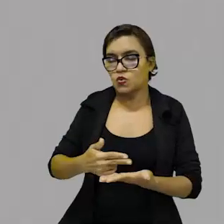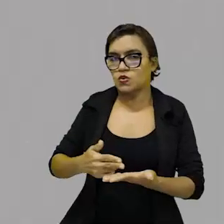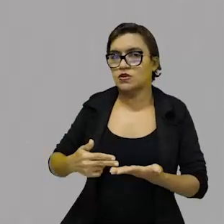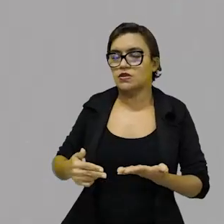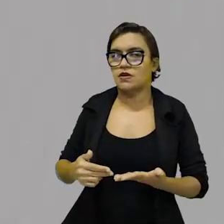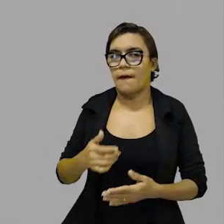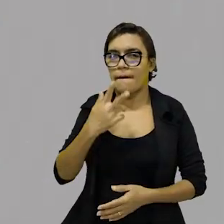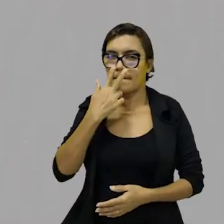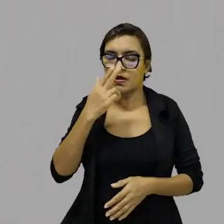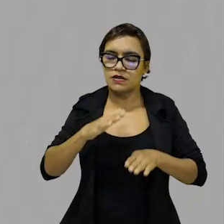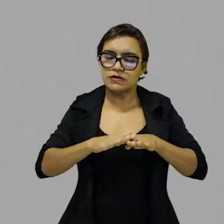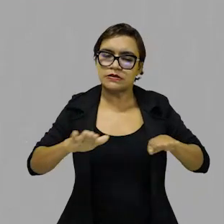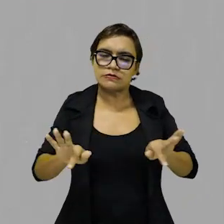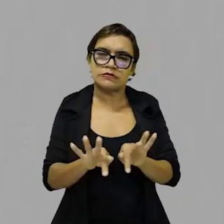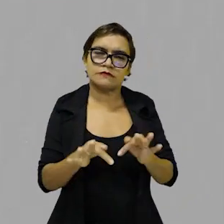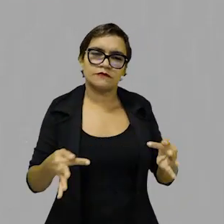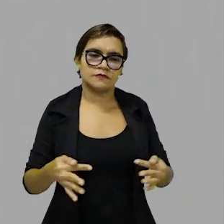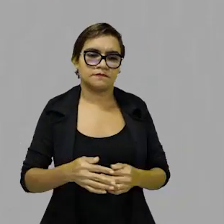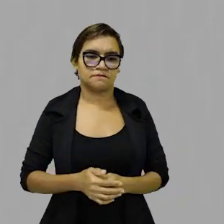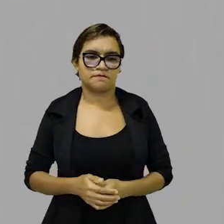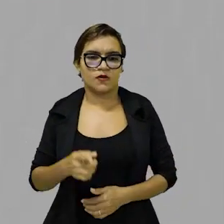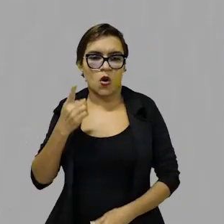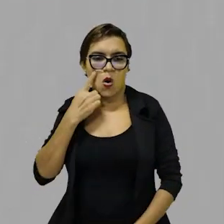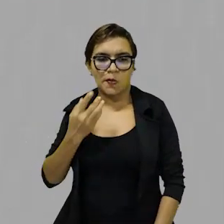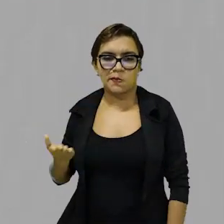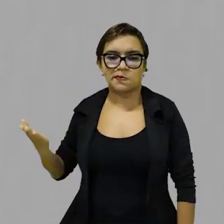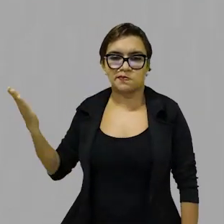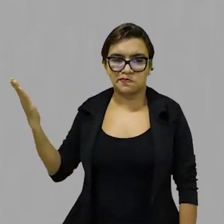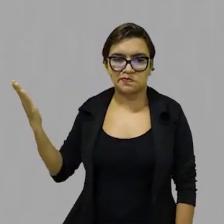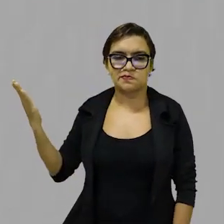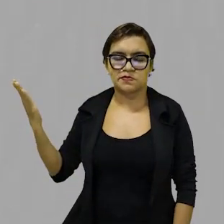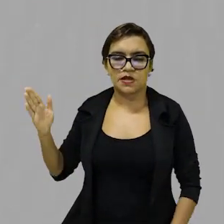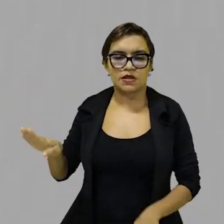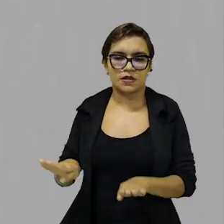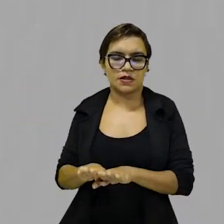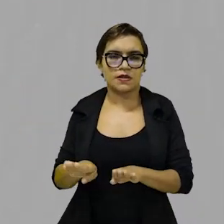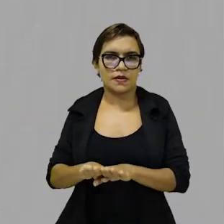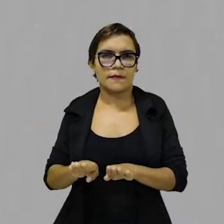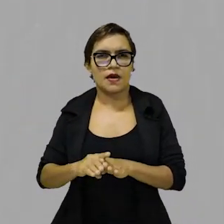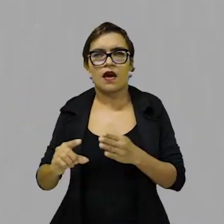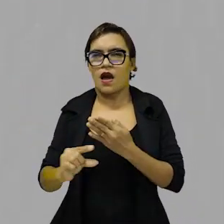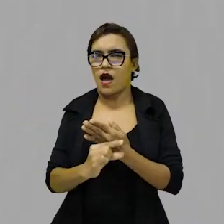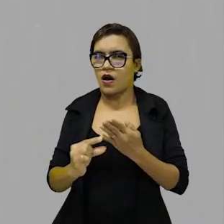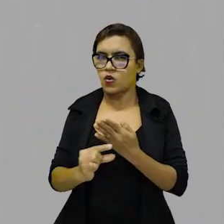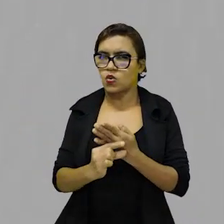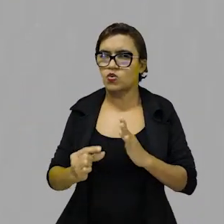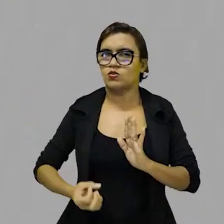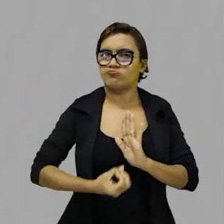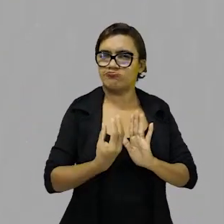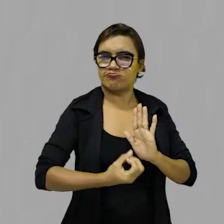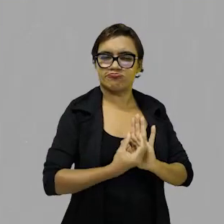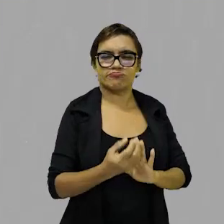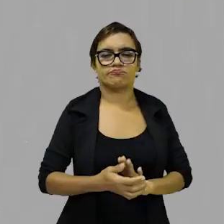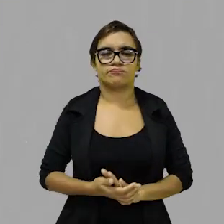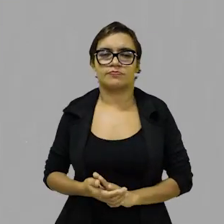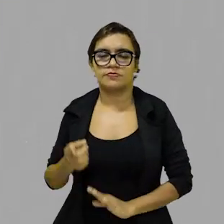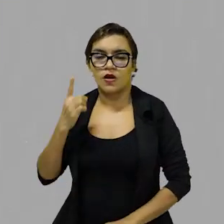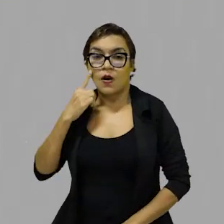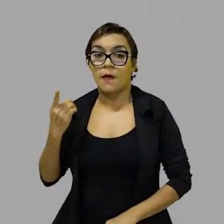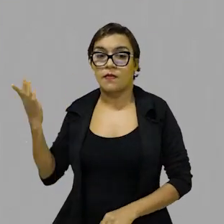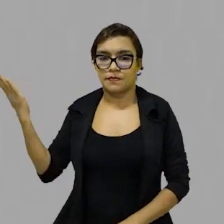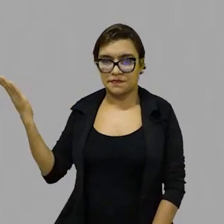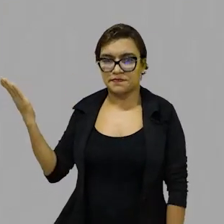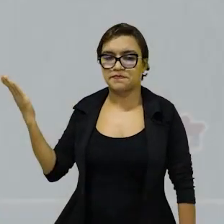fossem planos simplificadas. Kirchner, outro integrante do Die Broek. Formas geométricas e mais agressivos. Na